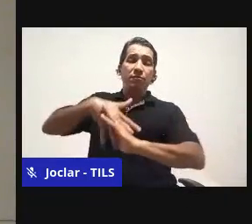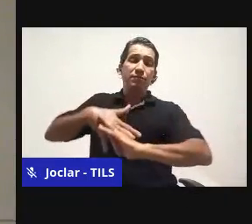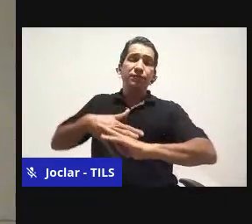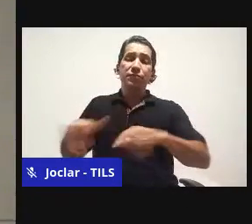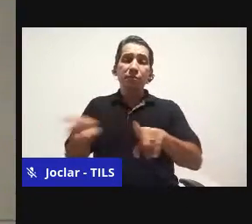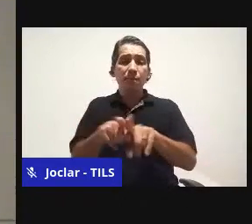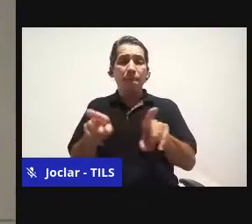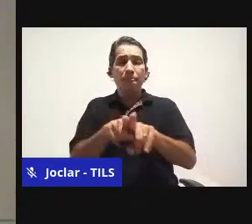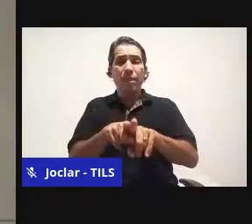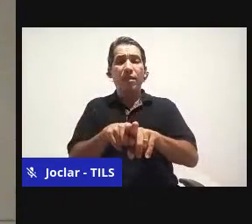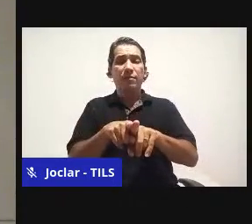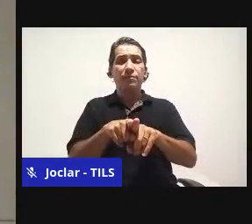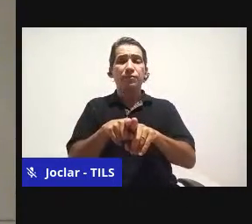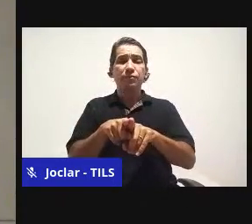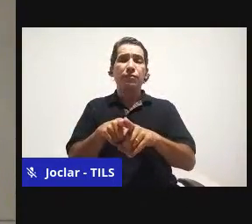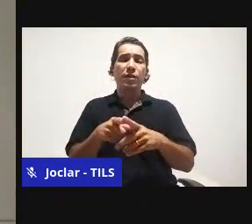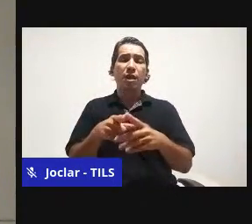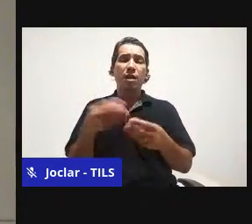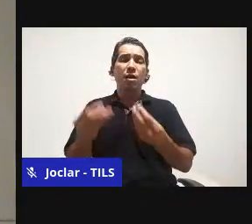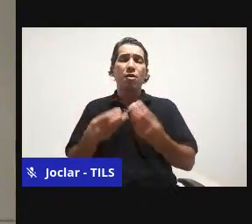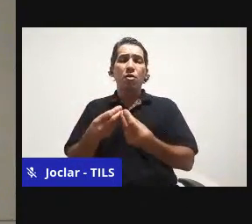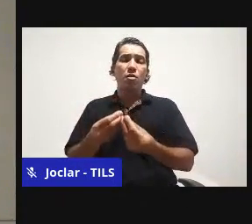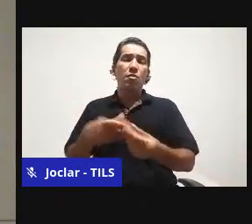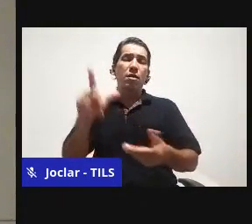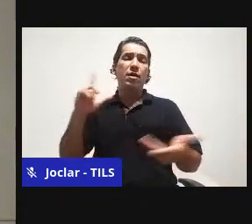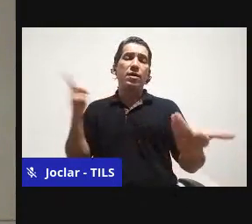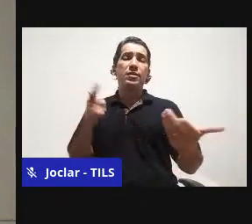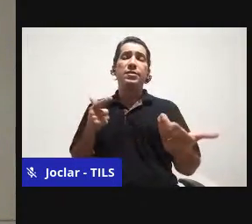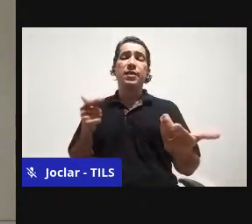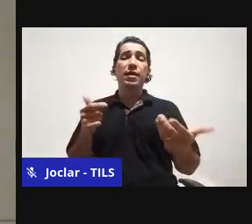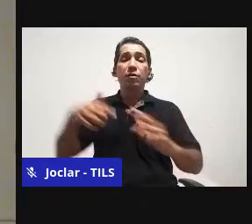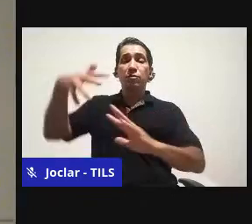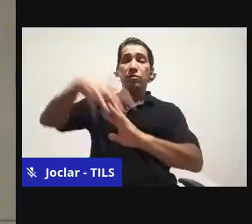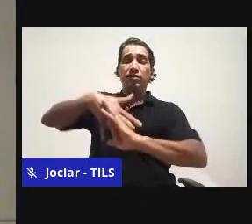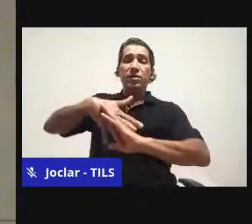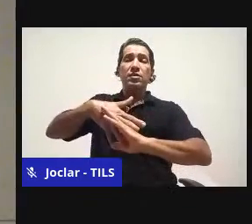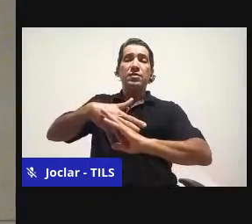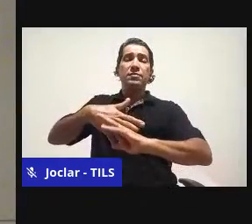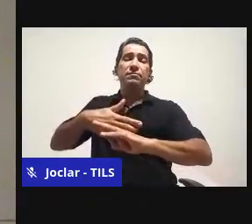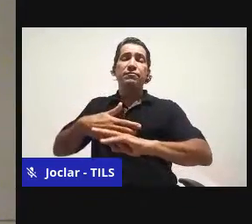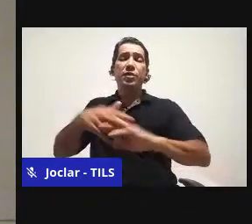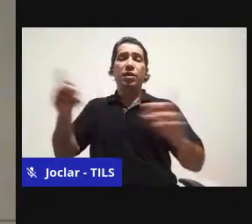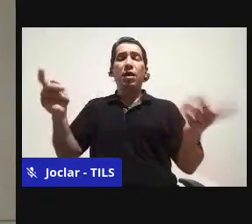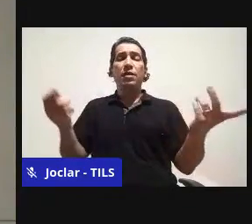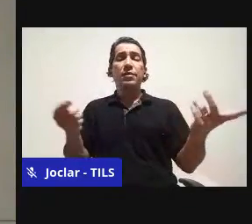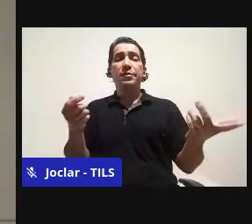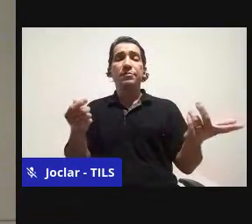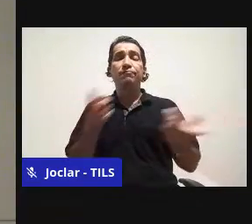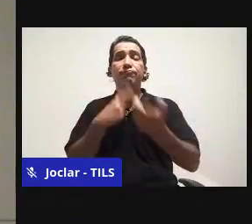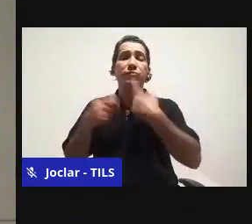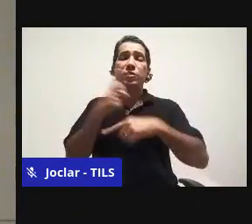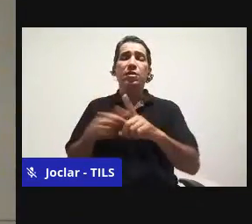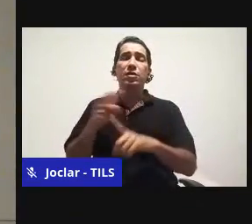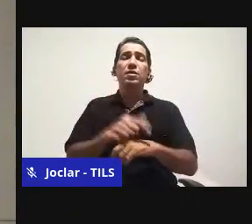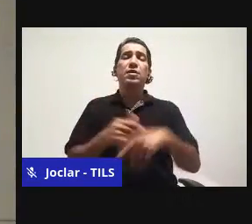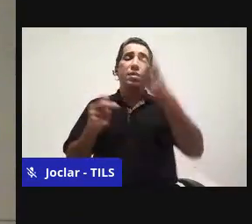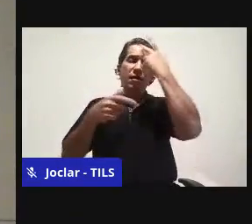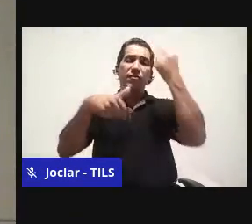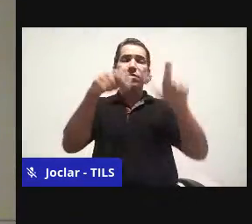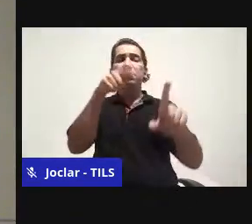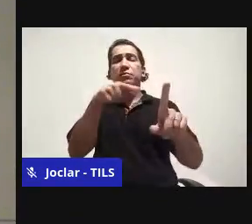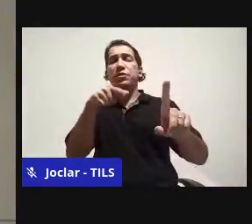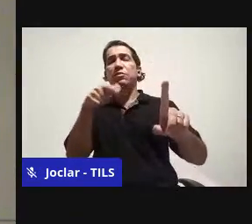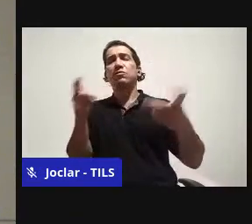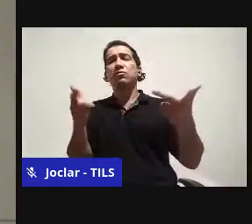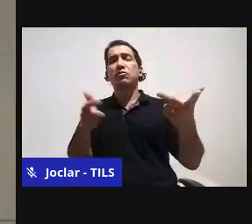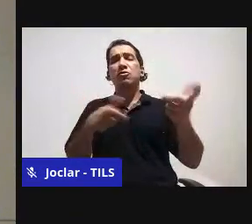assim, objetivo central formar pessoas para a era industrial, esta universidade está com seus dias contados. Ela